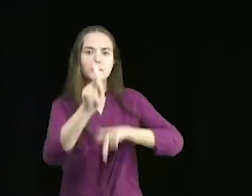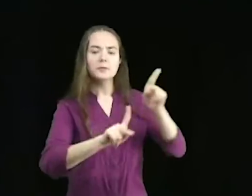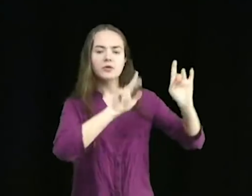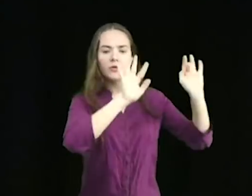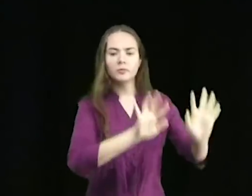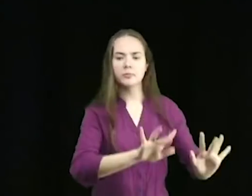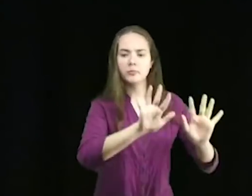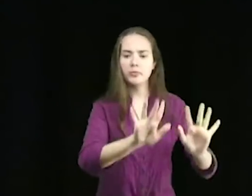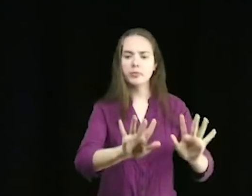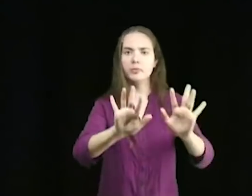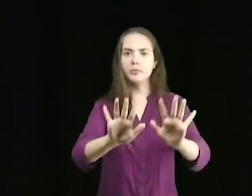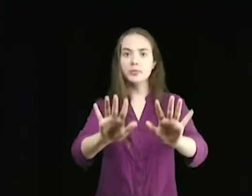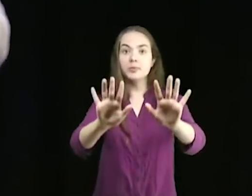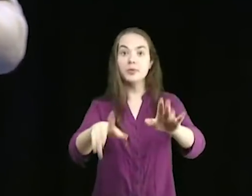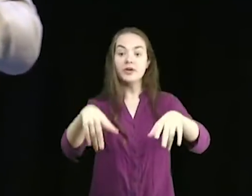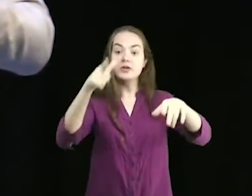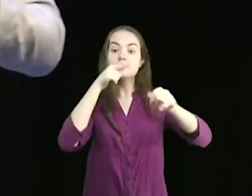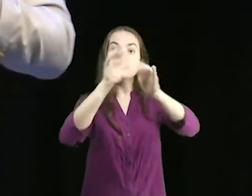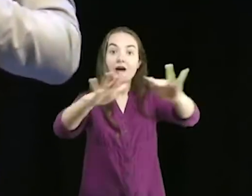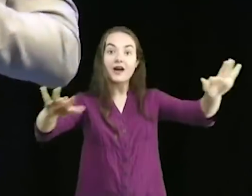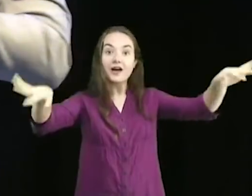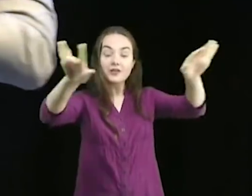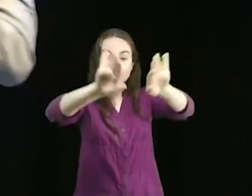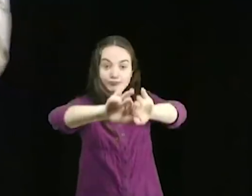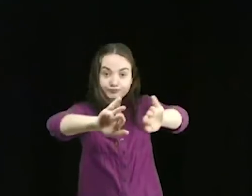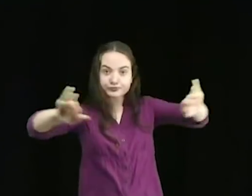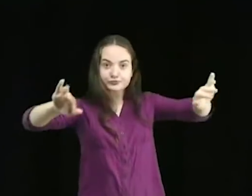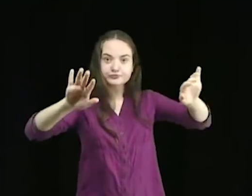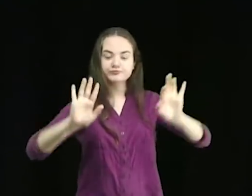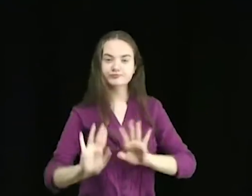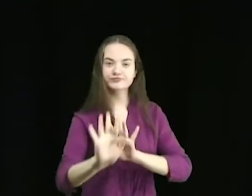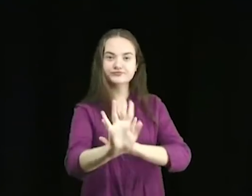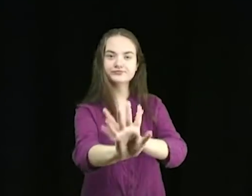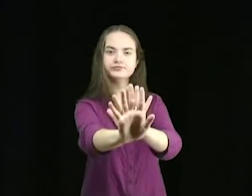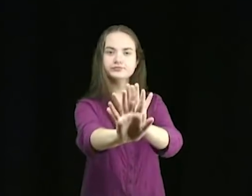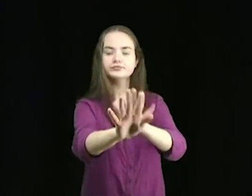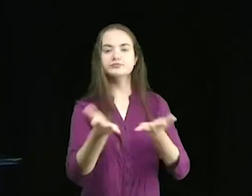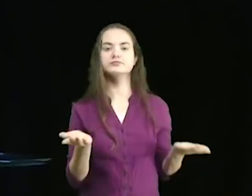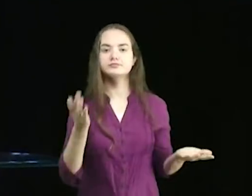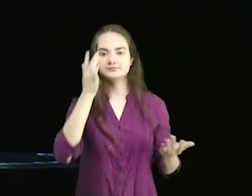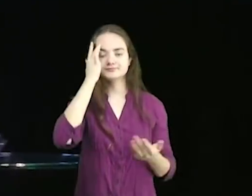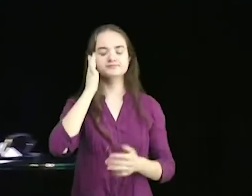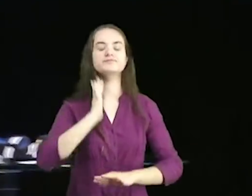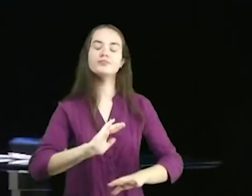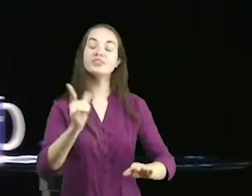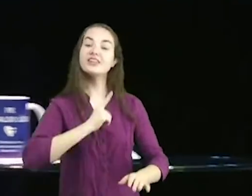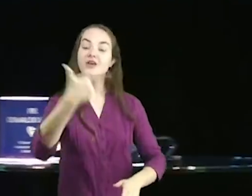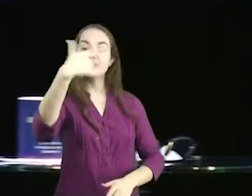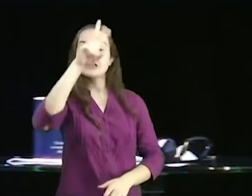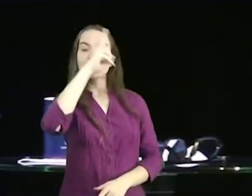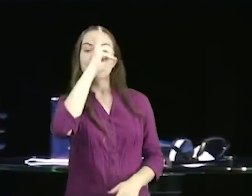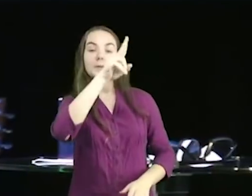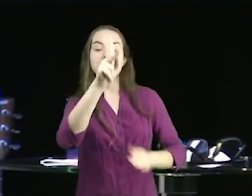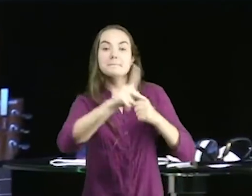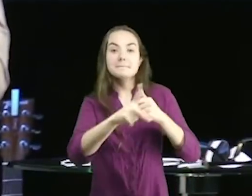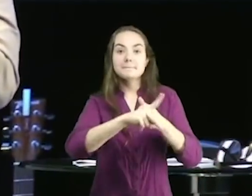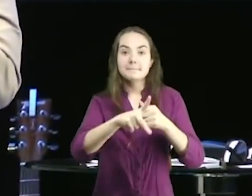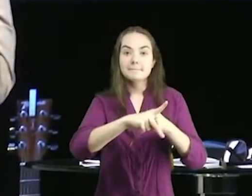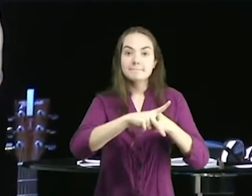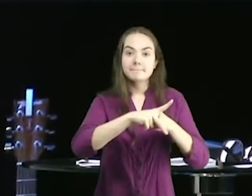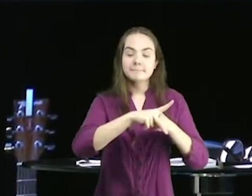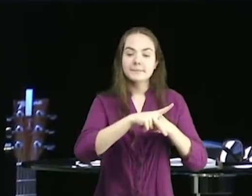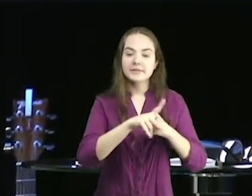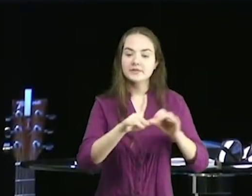toca a vara na água, o mar abre. Pedro, ele vem desesperado falar com Jesus. Chegou a cobrança do imposto. Você já